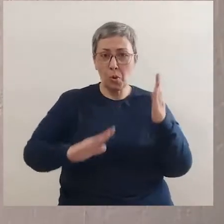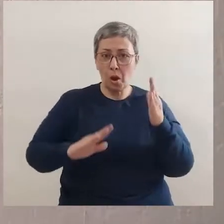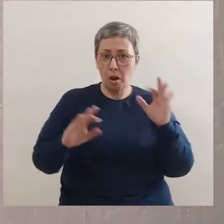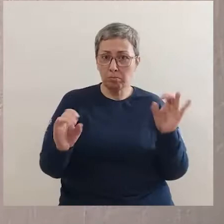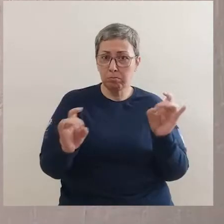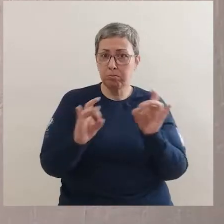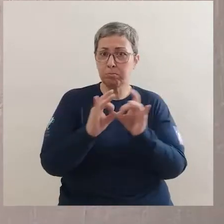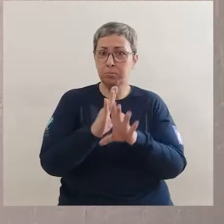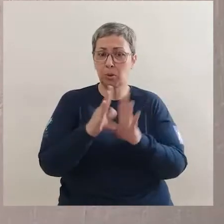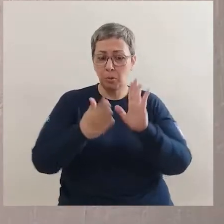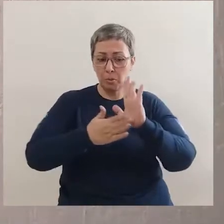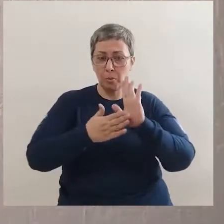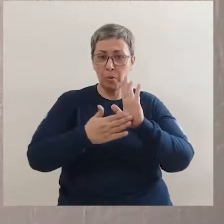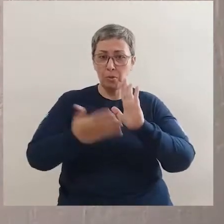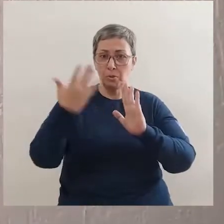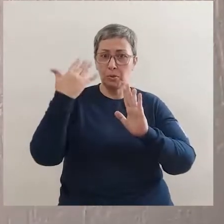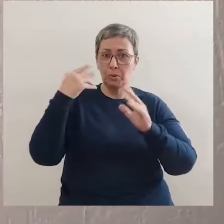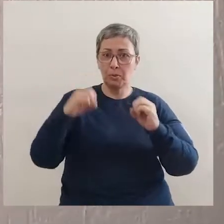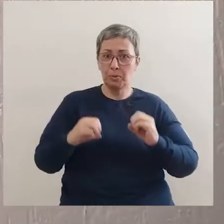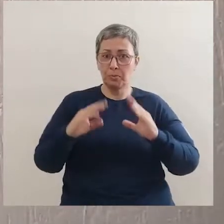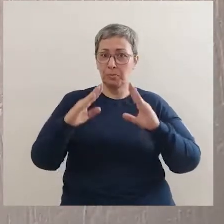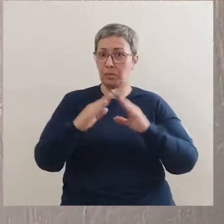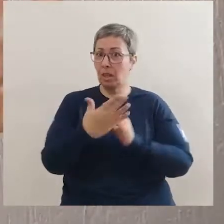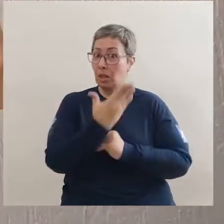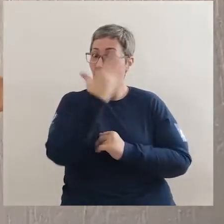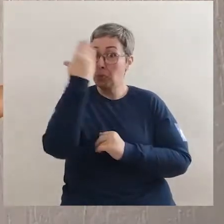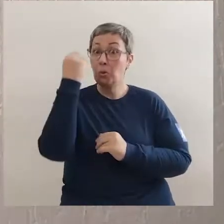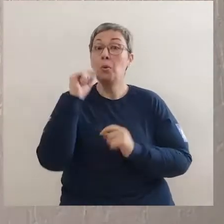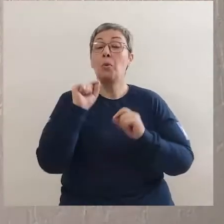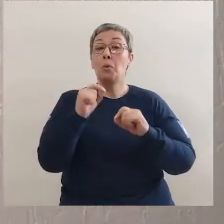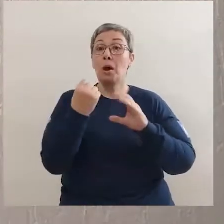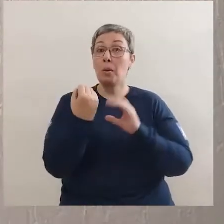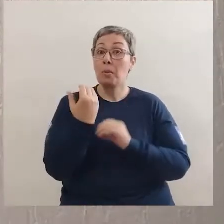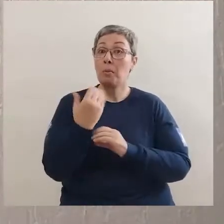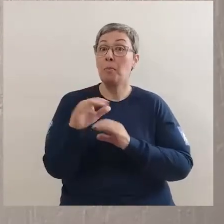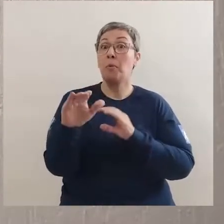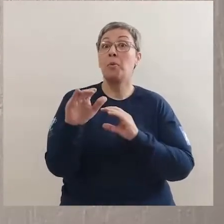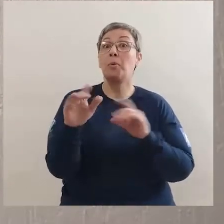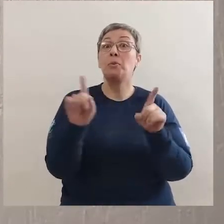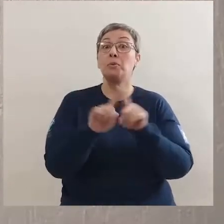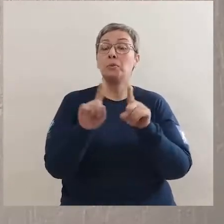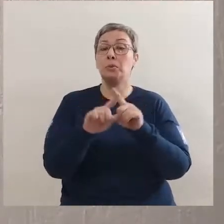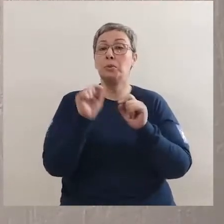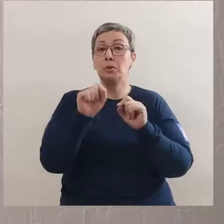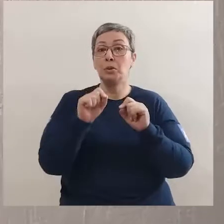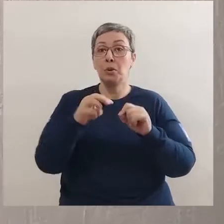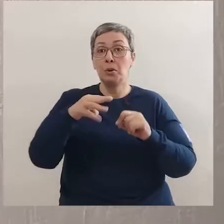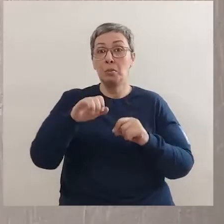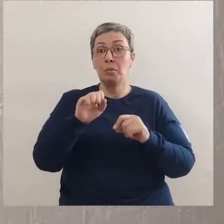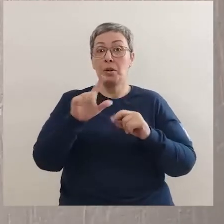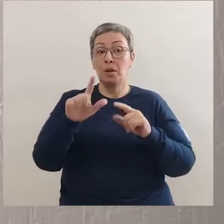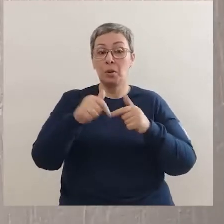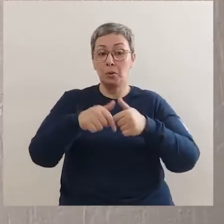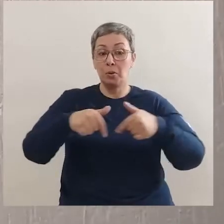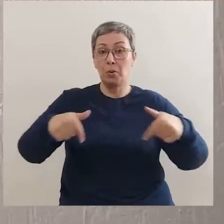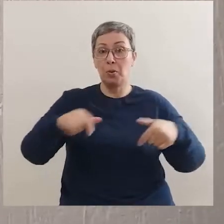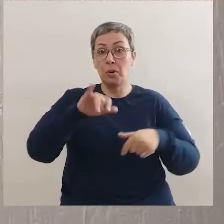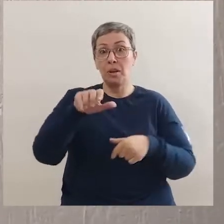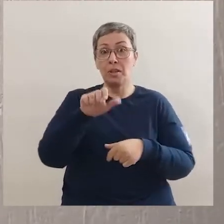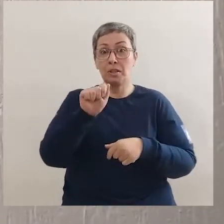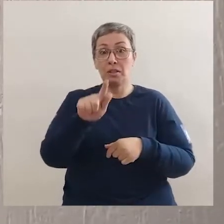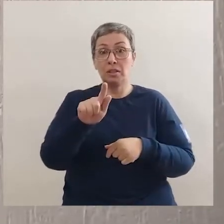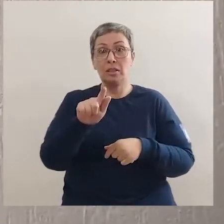nossos programas anteriores, não esqueçam de enviar pra gente pelo e-mail que está aí, ó,